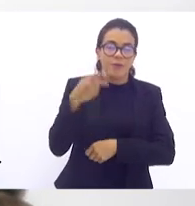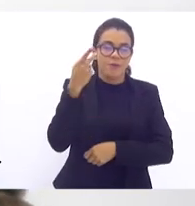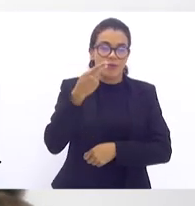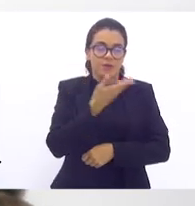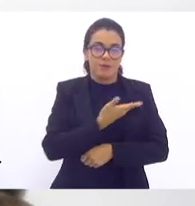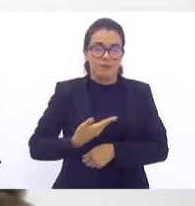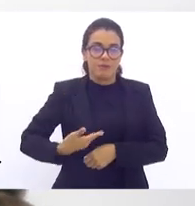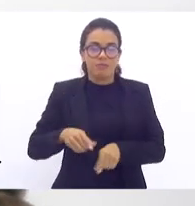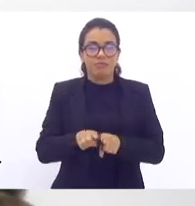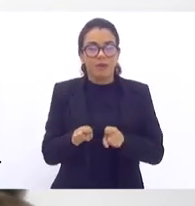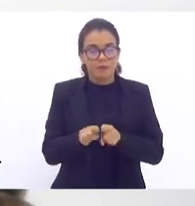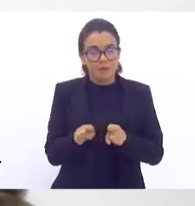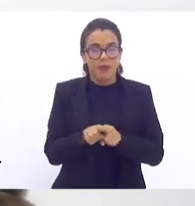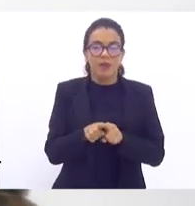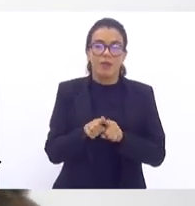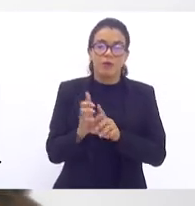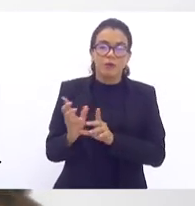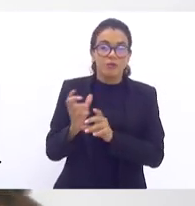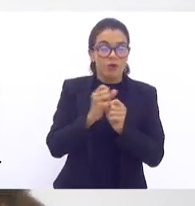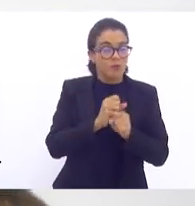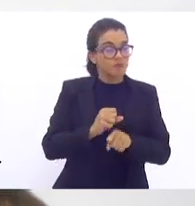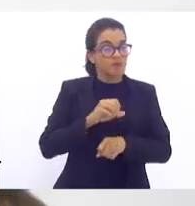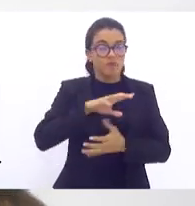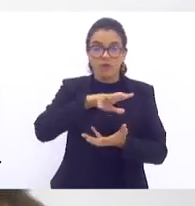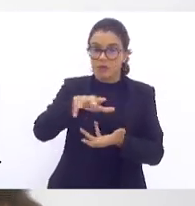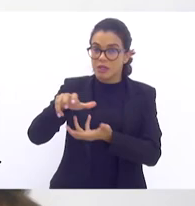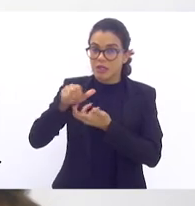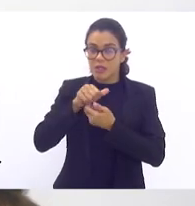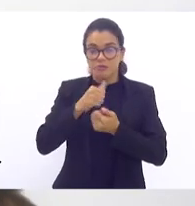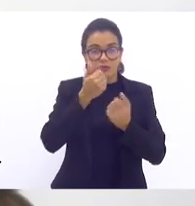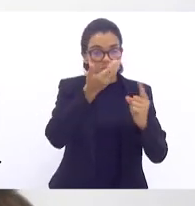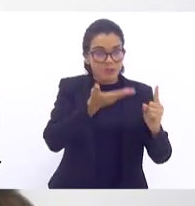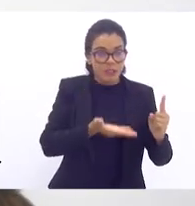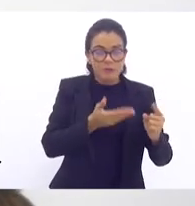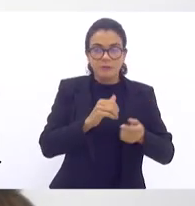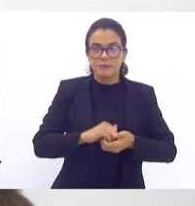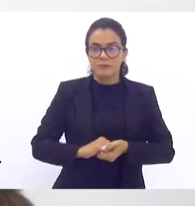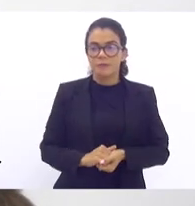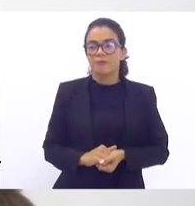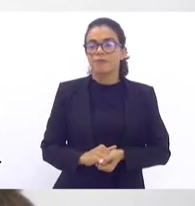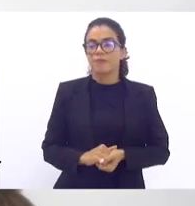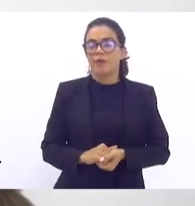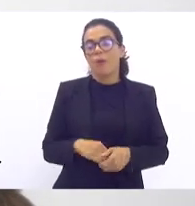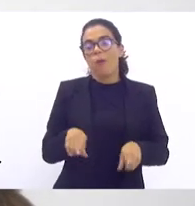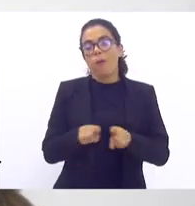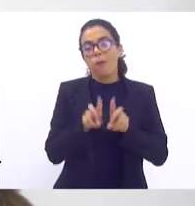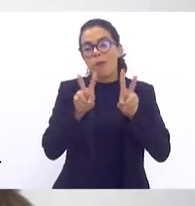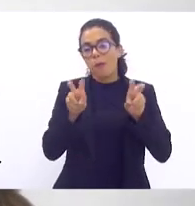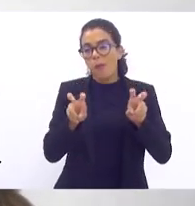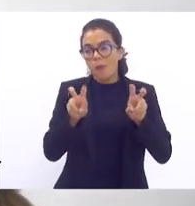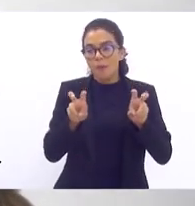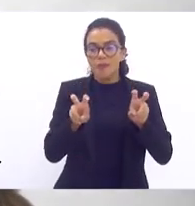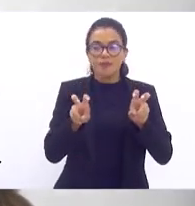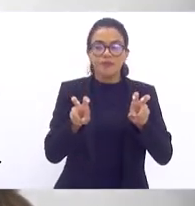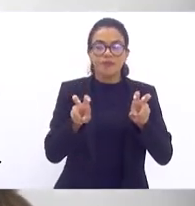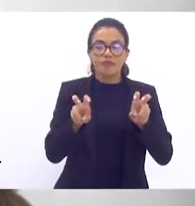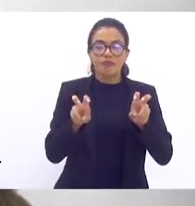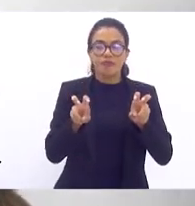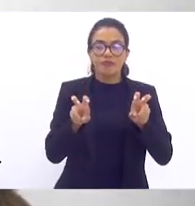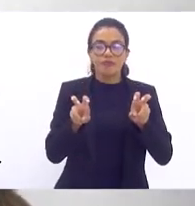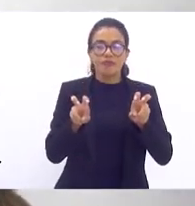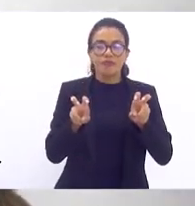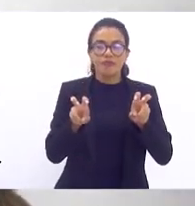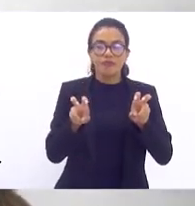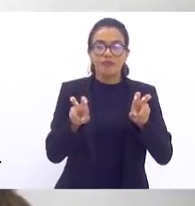em resultado tanto é que foi internacionalmente reconhecido em relação a fala do deputado altinou Cortez